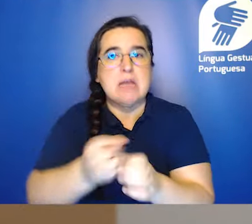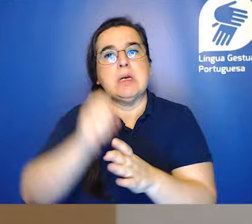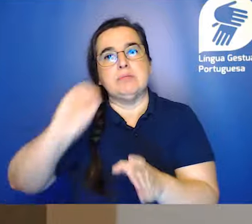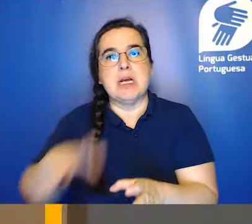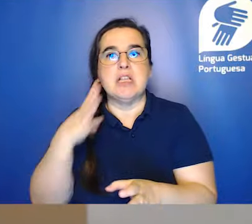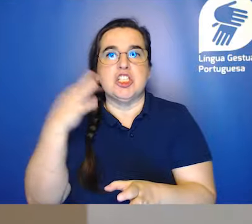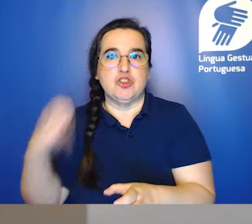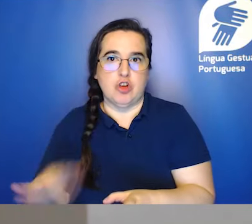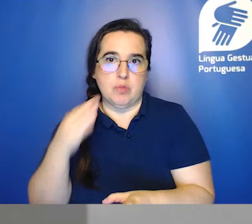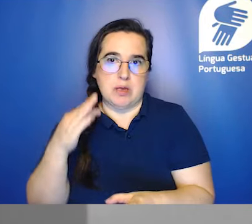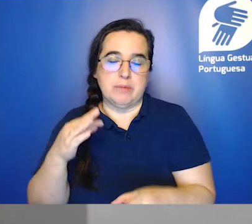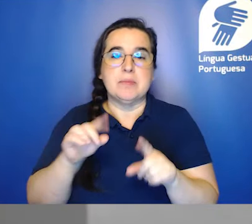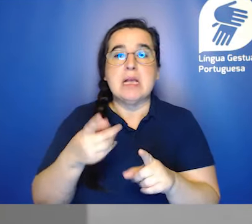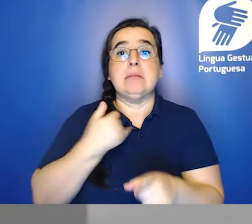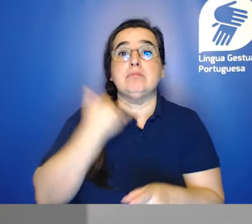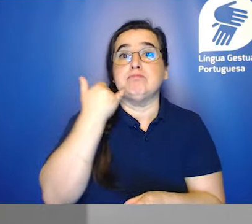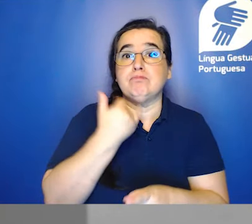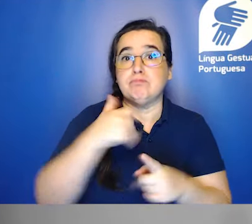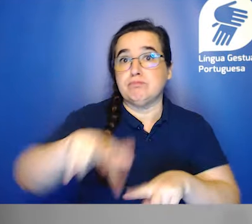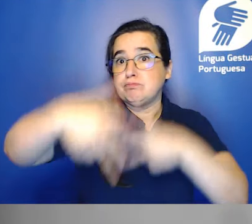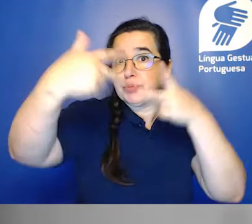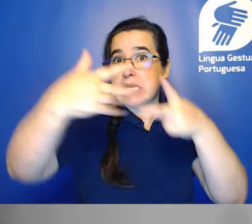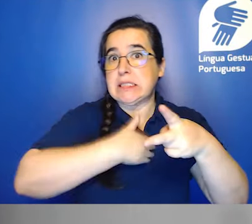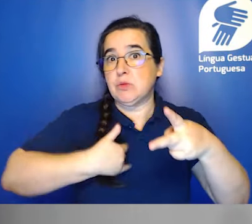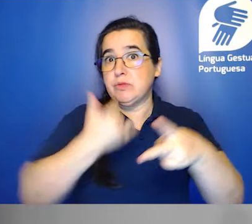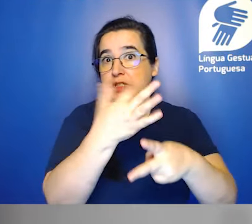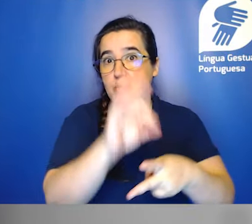lixo normal. Ligue para SNS 24